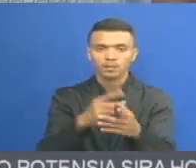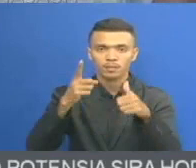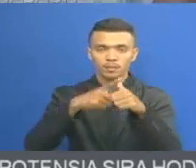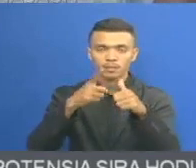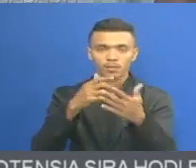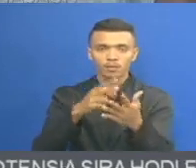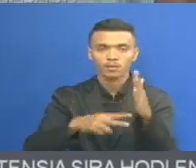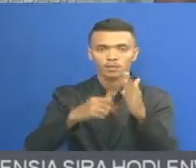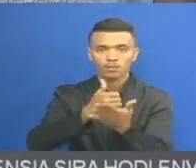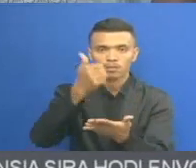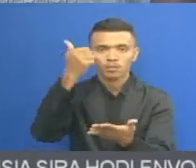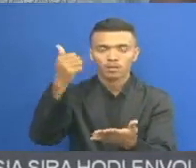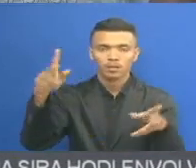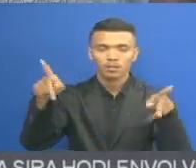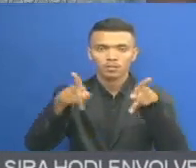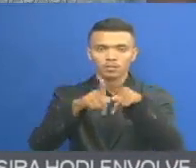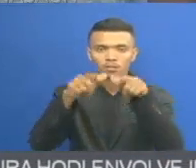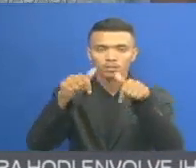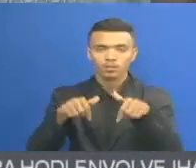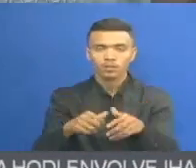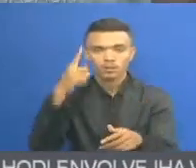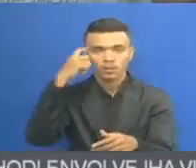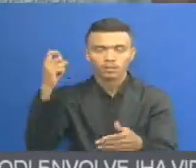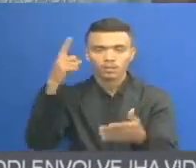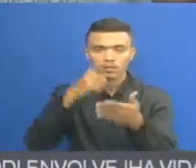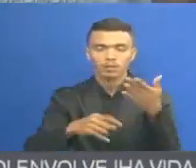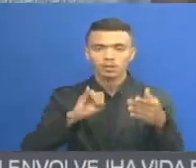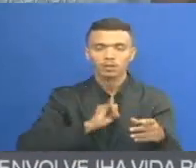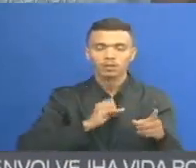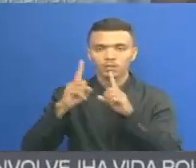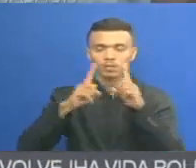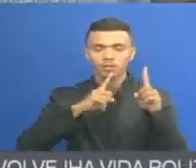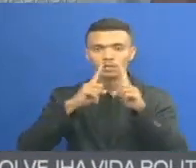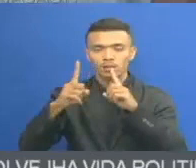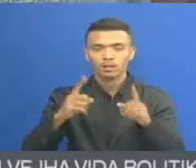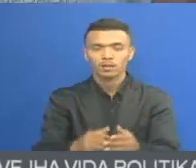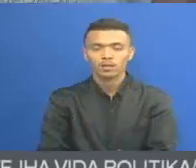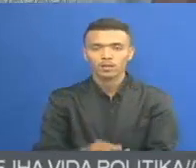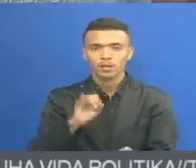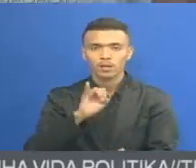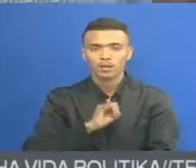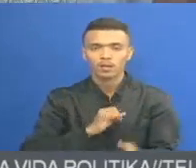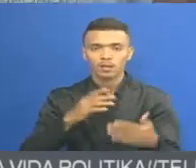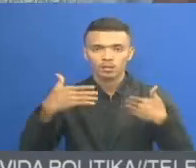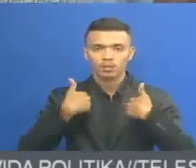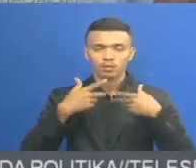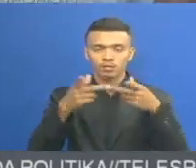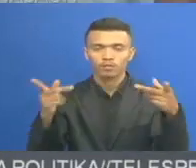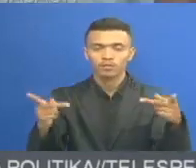primeira lugar, se ia posto administrativo do Carabao. Palma saída na Rodeano, né? Ao ter o conceito bom de